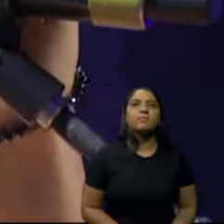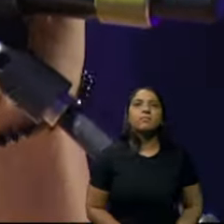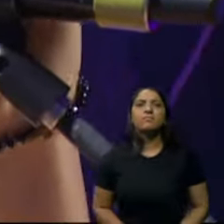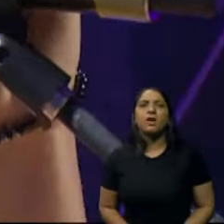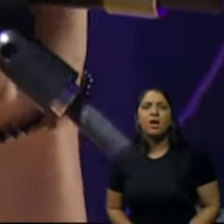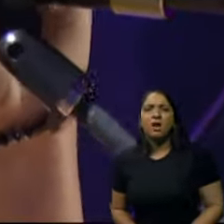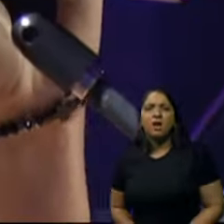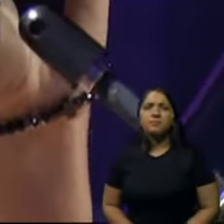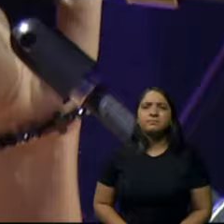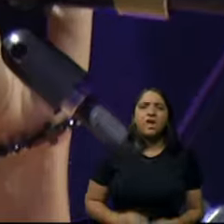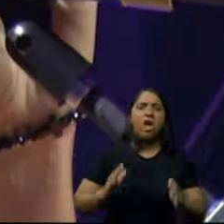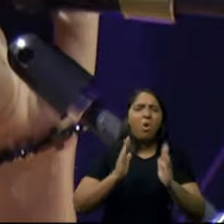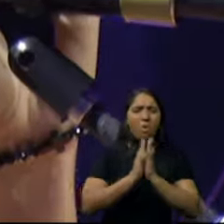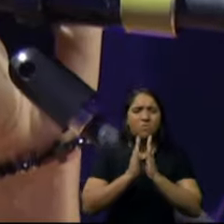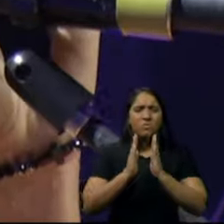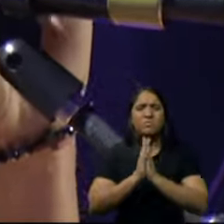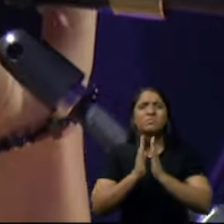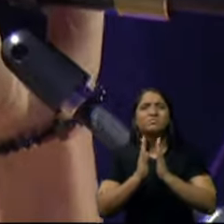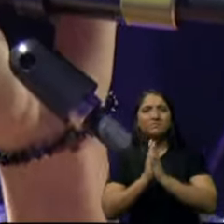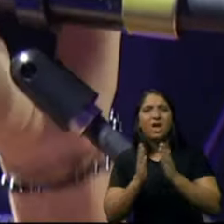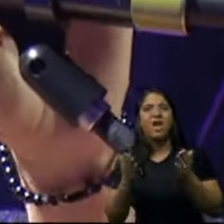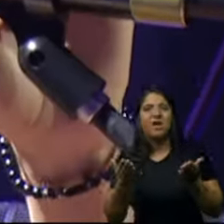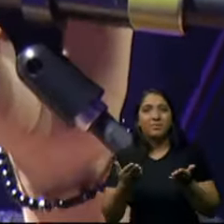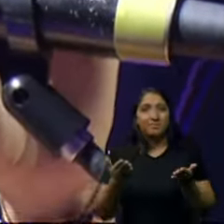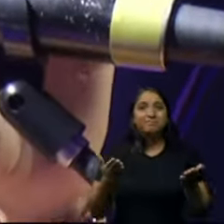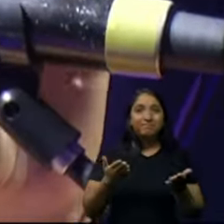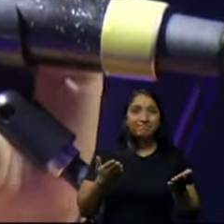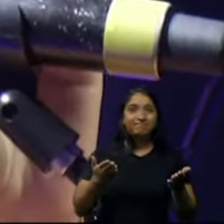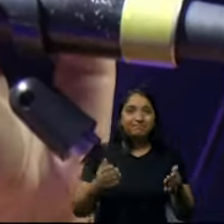feche os seus olhos agora se você puder